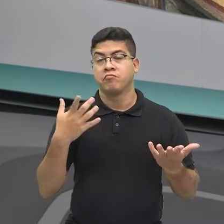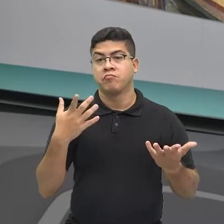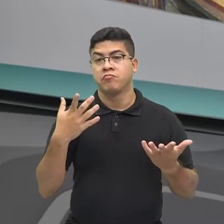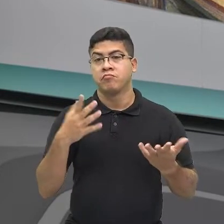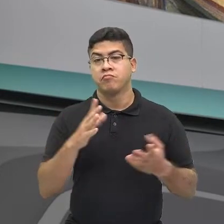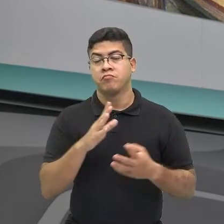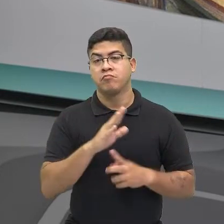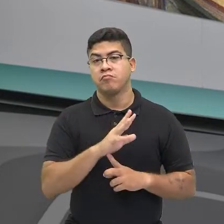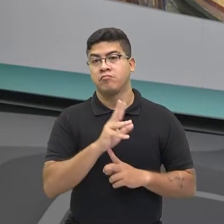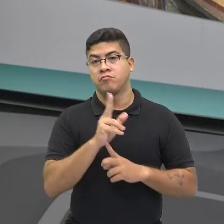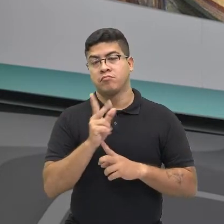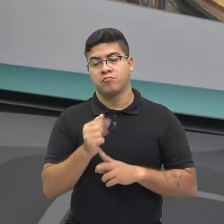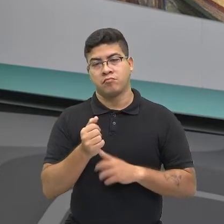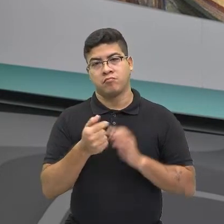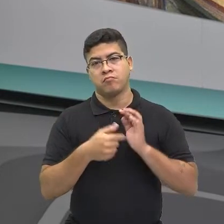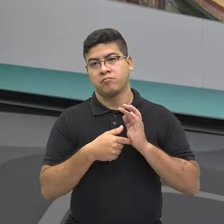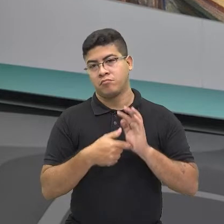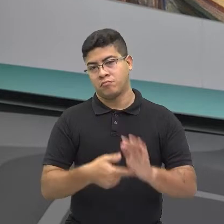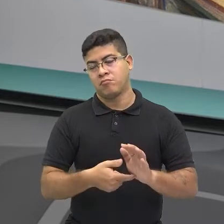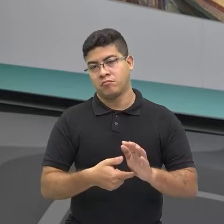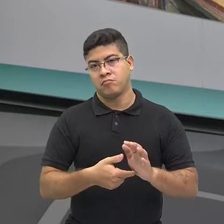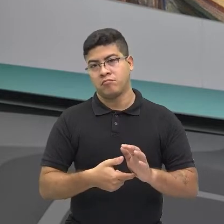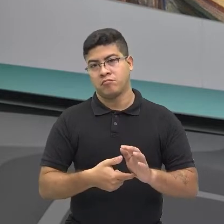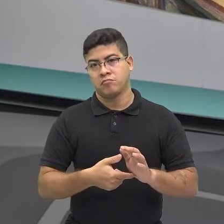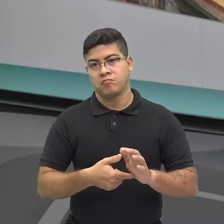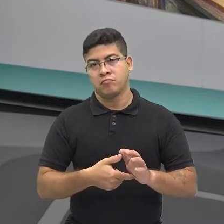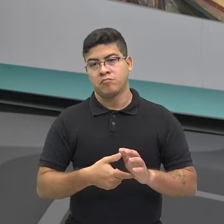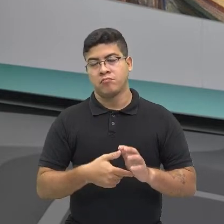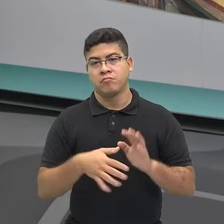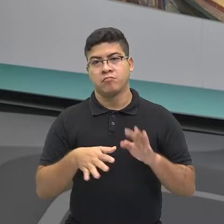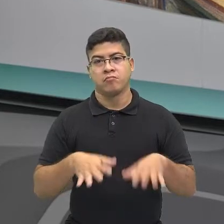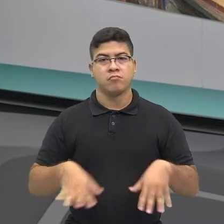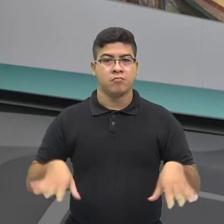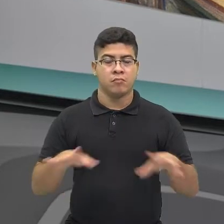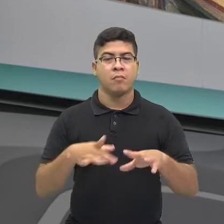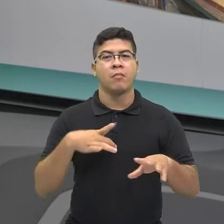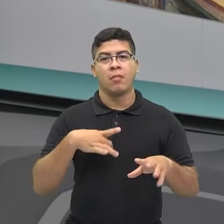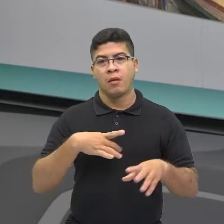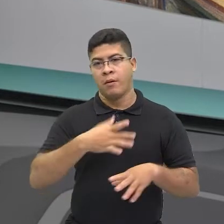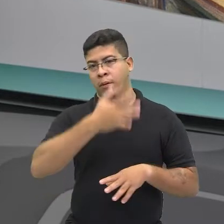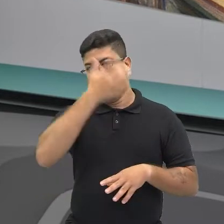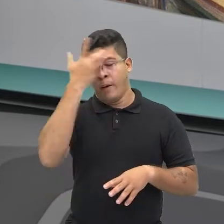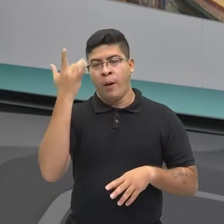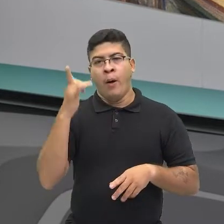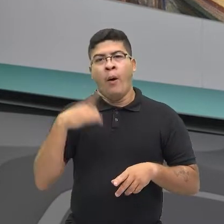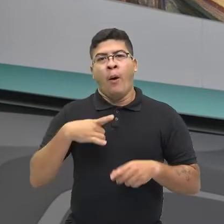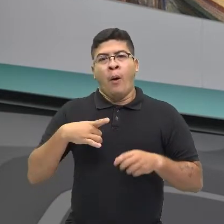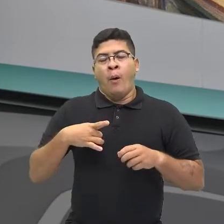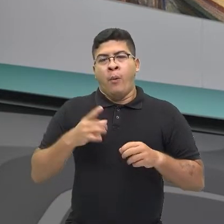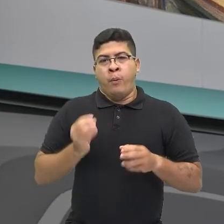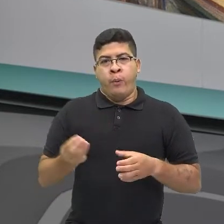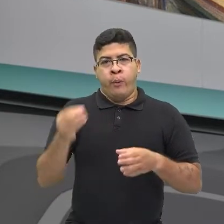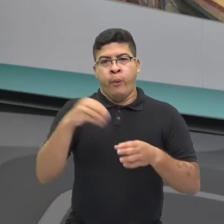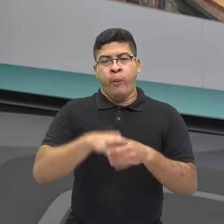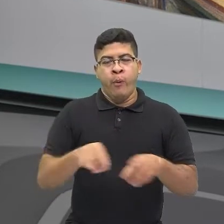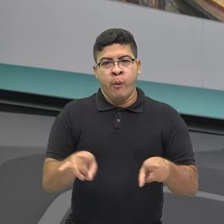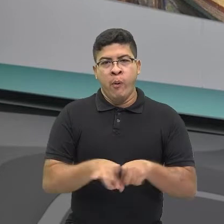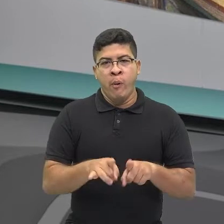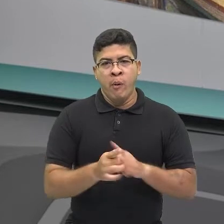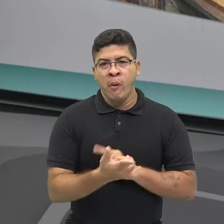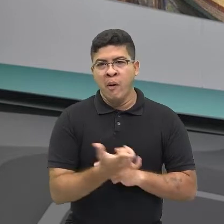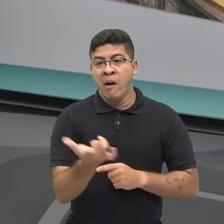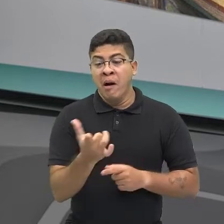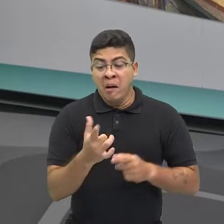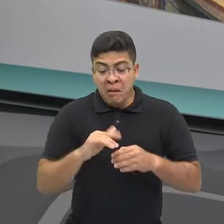em que você vai demonstrar ali a situação da pessoa através do externo, eles querem mostrar o